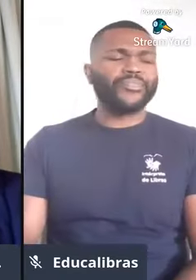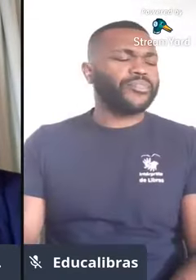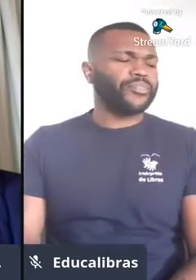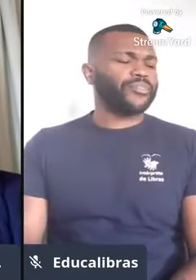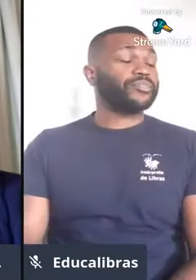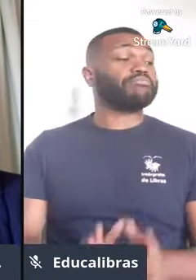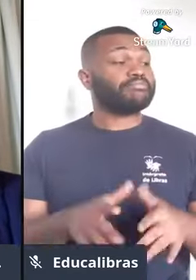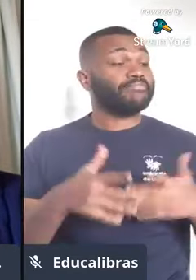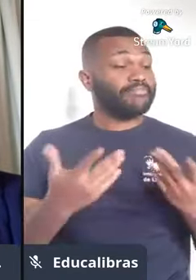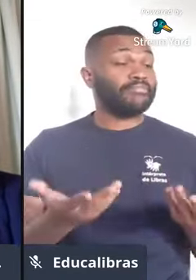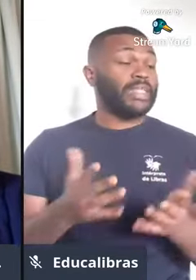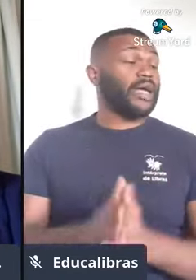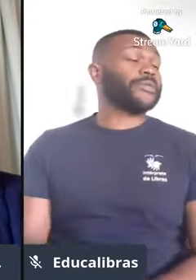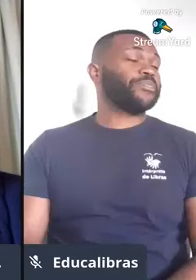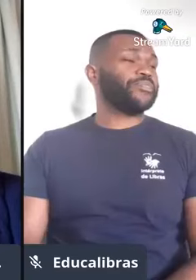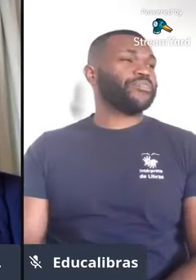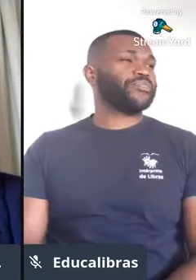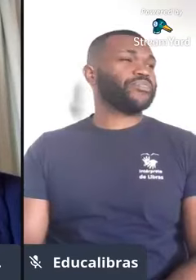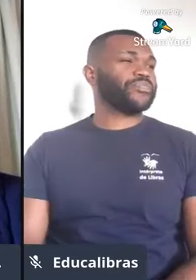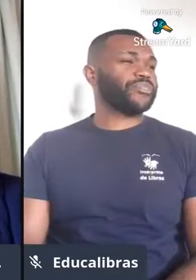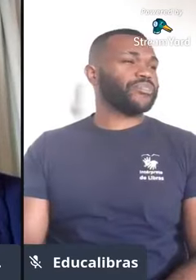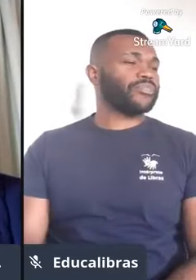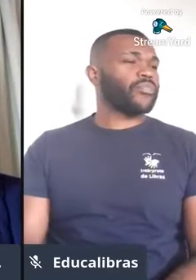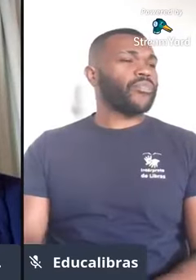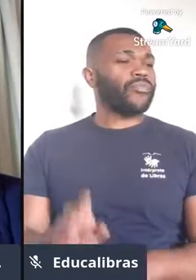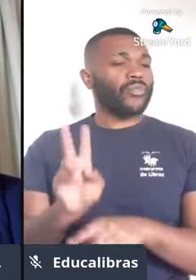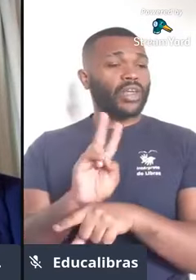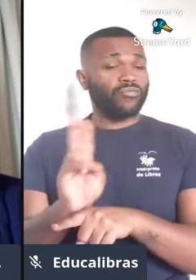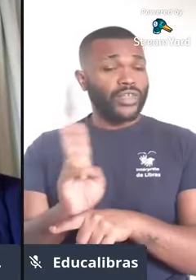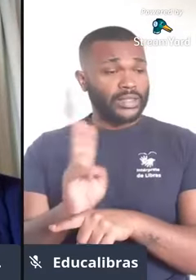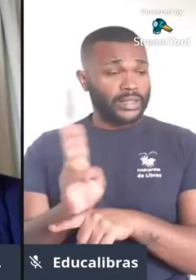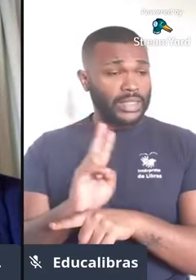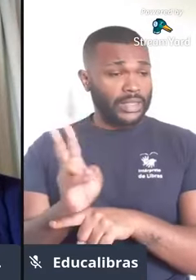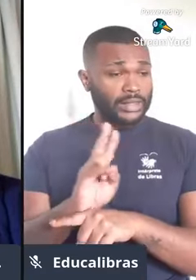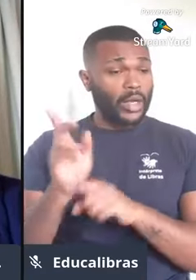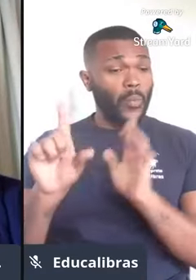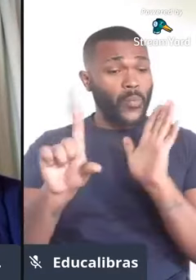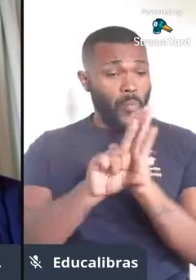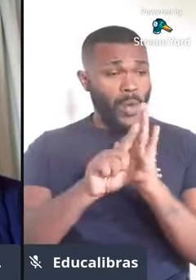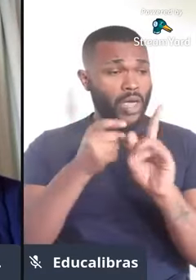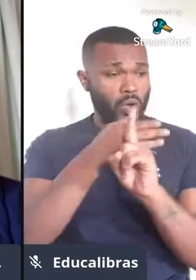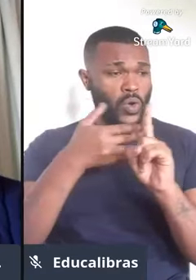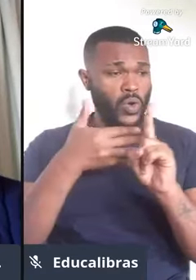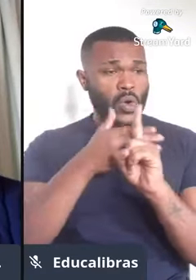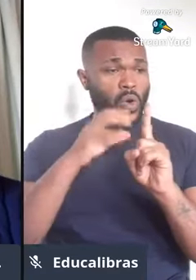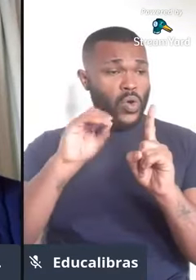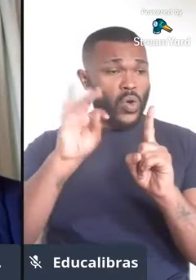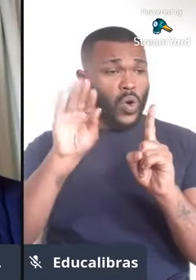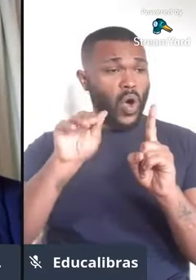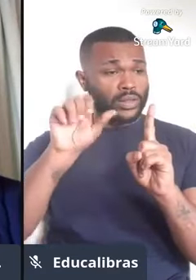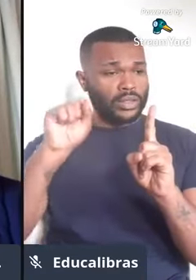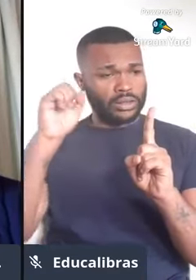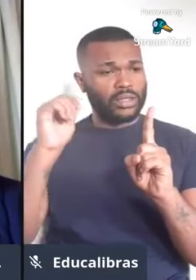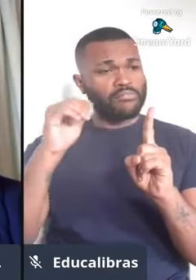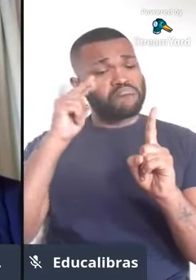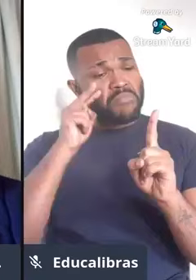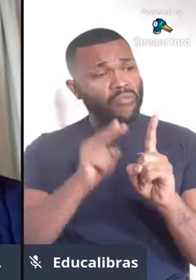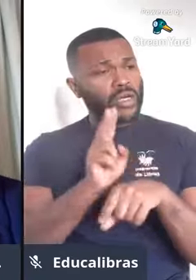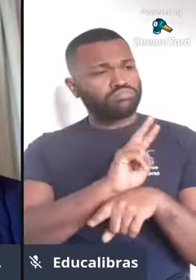Então, a fiscalização do cumprimento da lei de cotas é competência da Auditoria Fiscal do